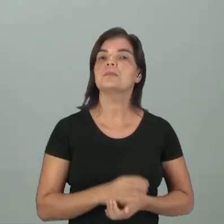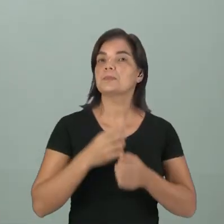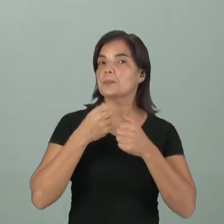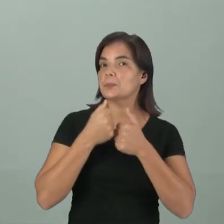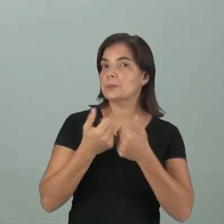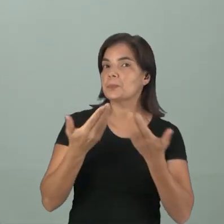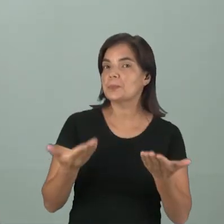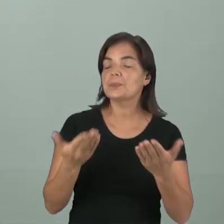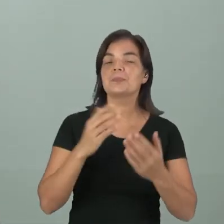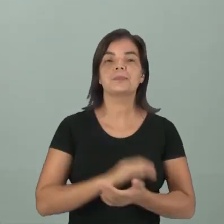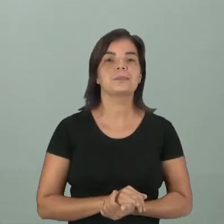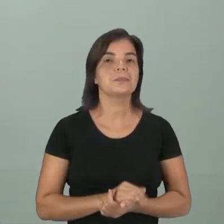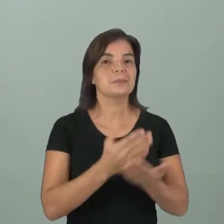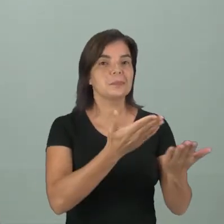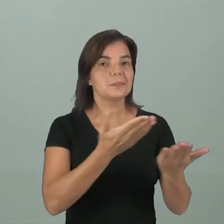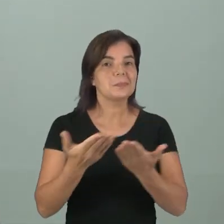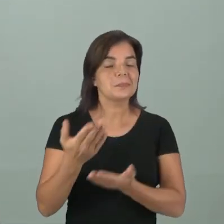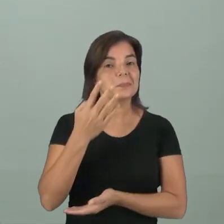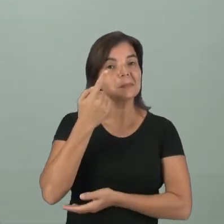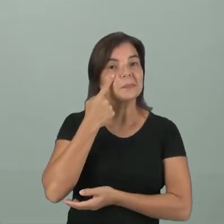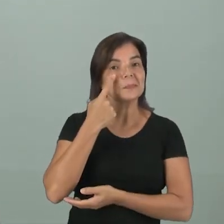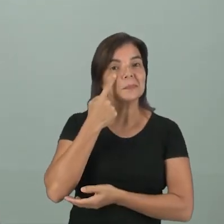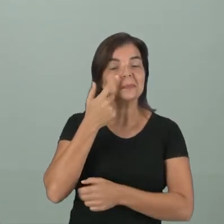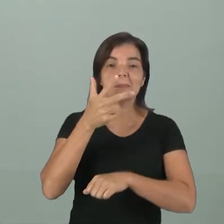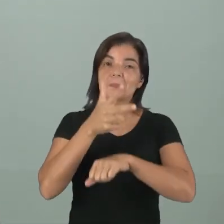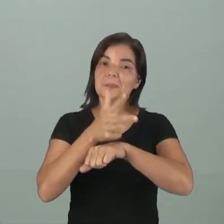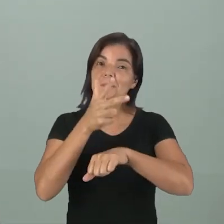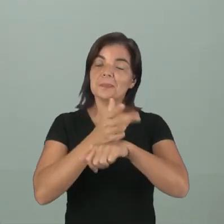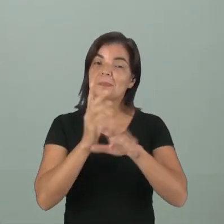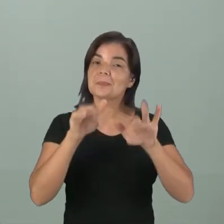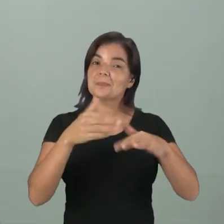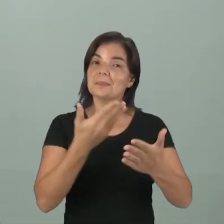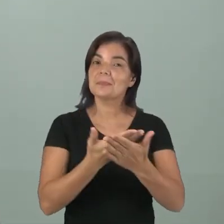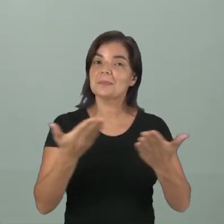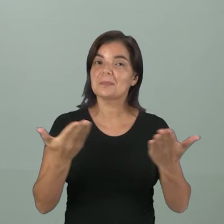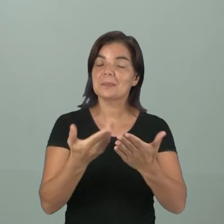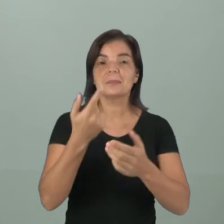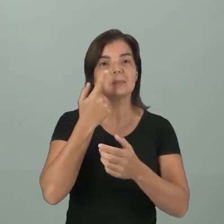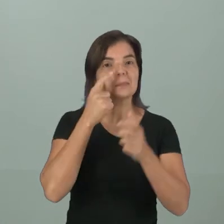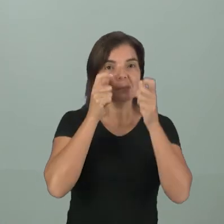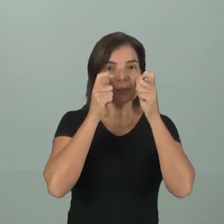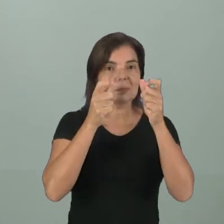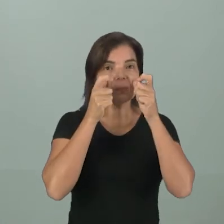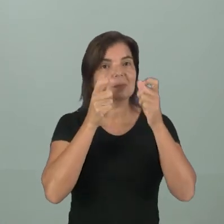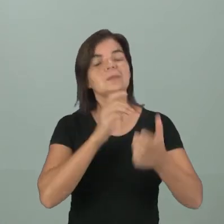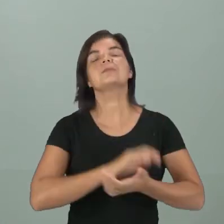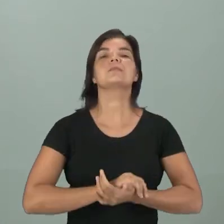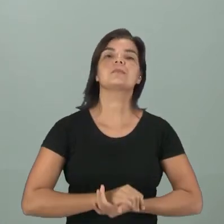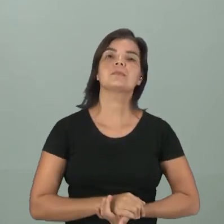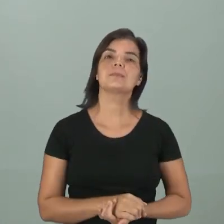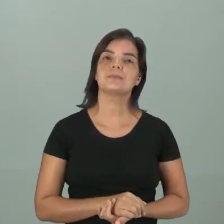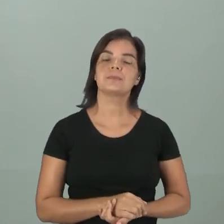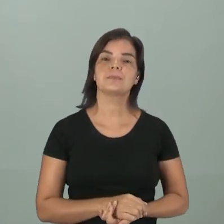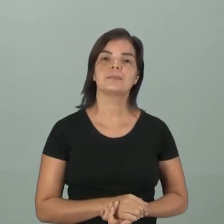Muito bem! E agora eu quero convidar vocês a assistir um vídeo para encerrarmos a aula de hoje. Preste bastante atenção!